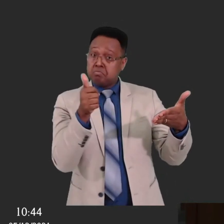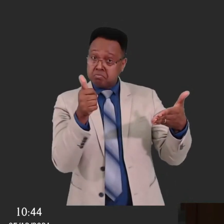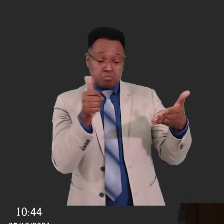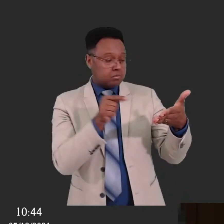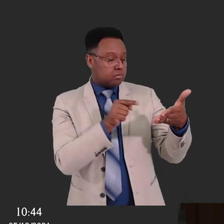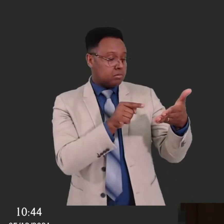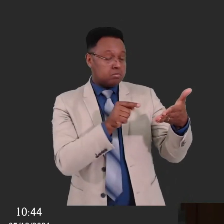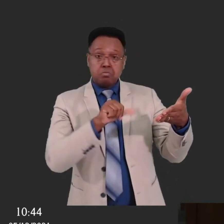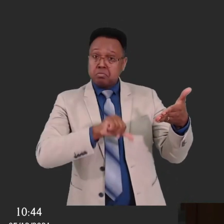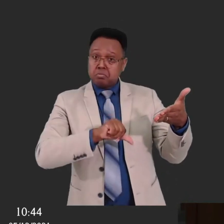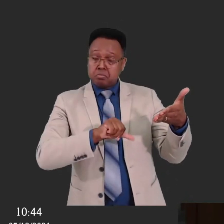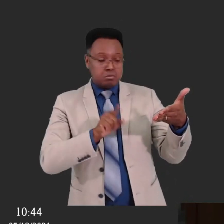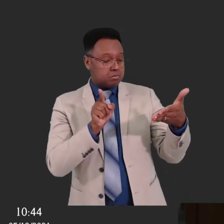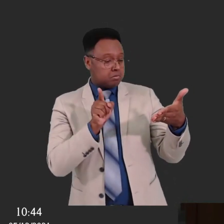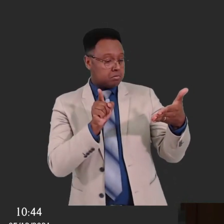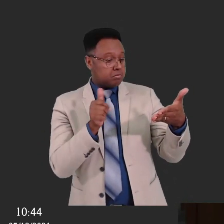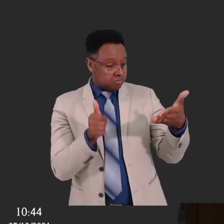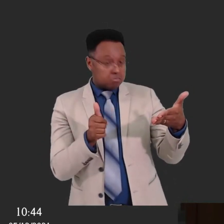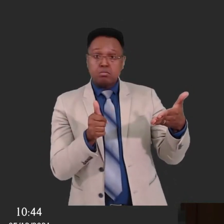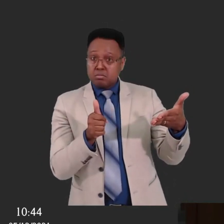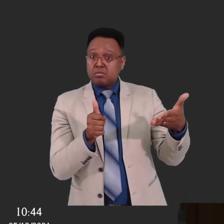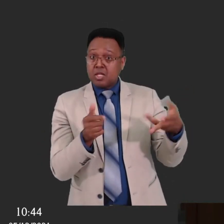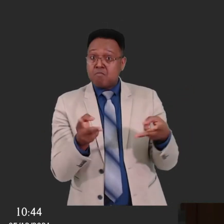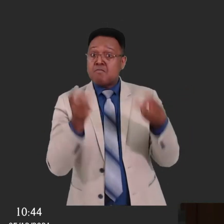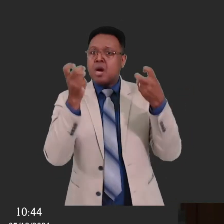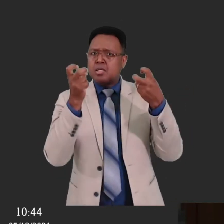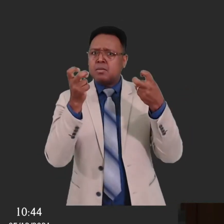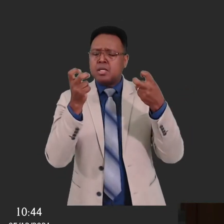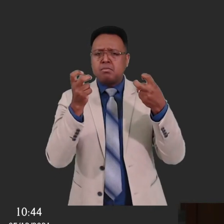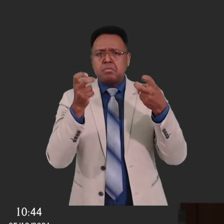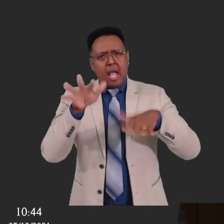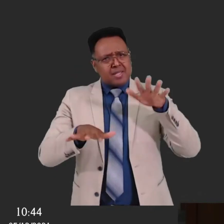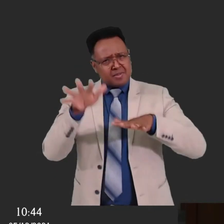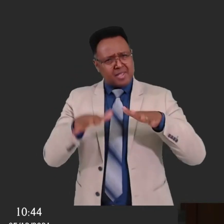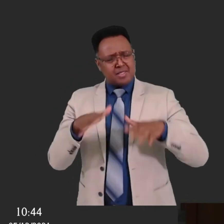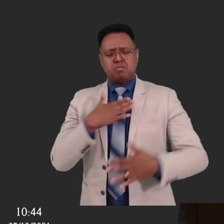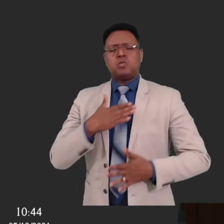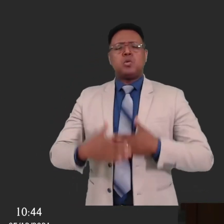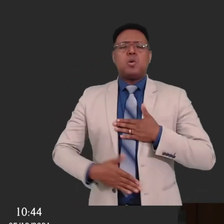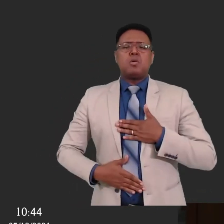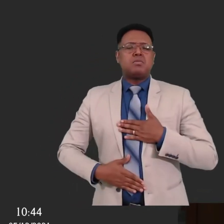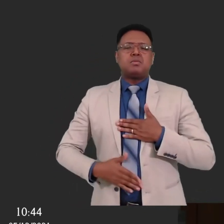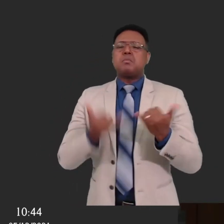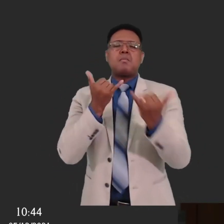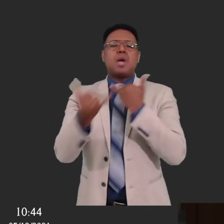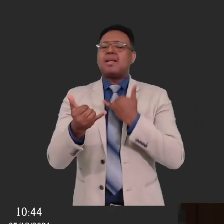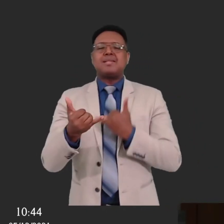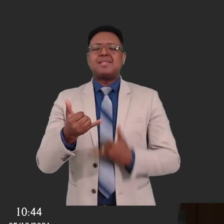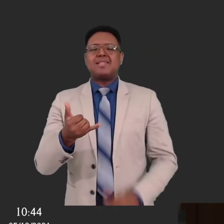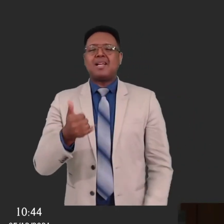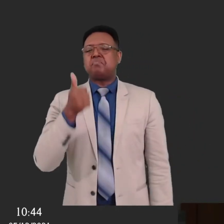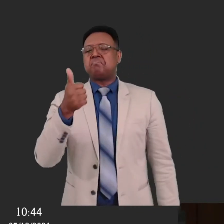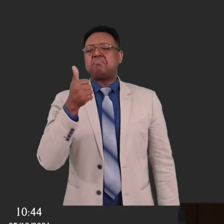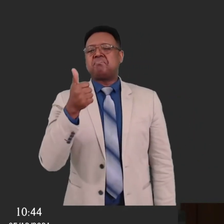enfermos. Quantas vezes a nós parece que estamos tão bem de saúde e fazemos um exame de sangue e